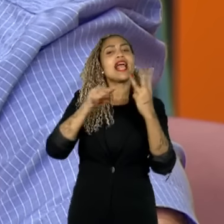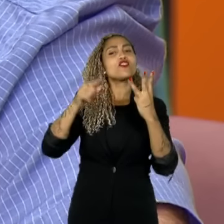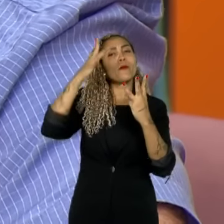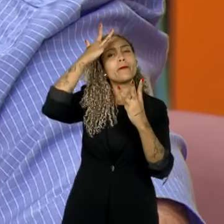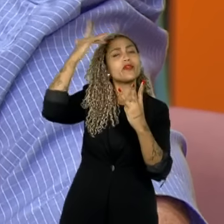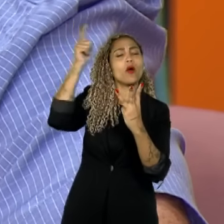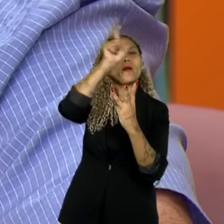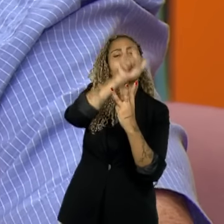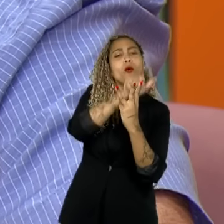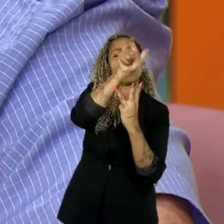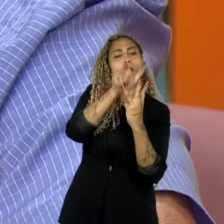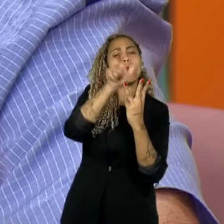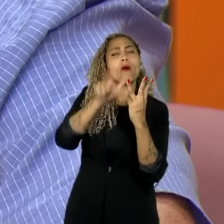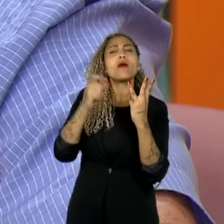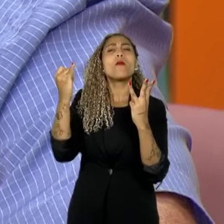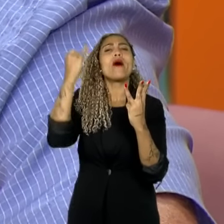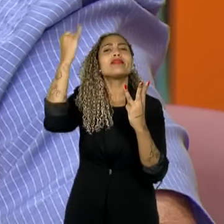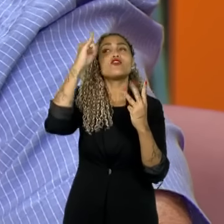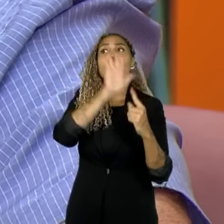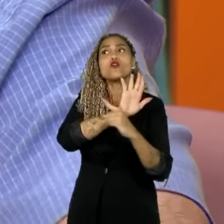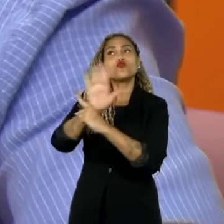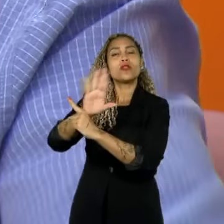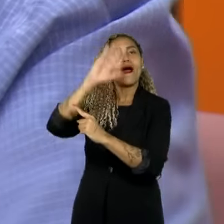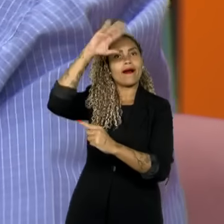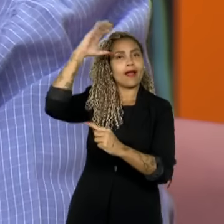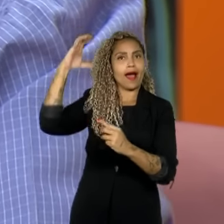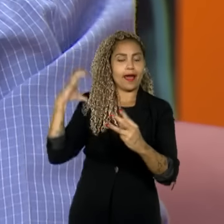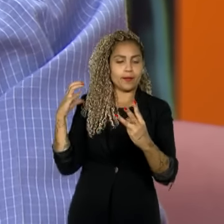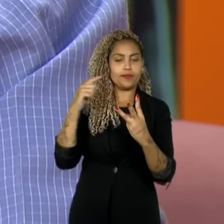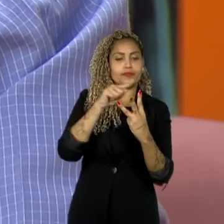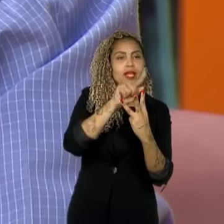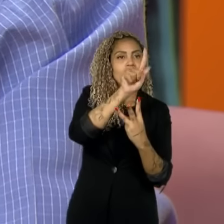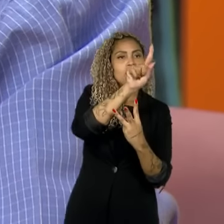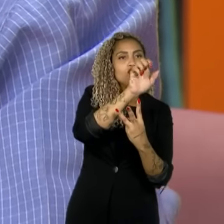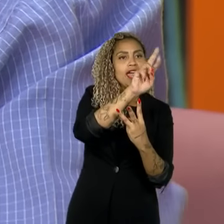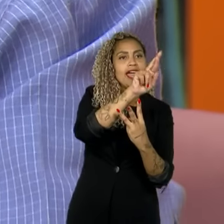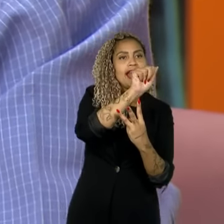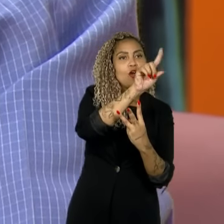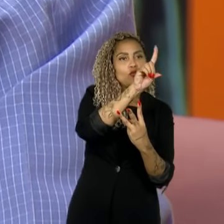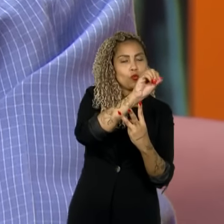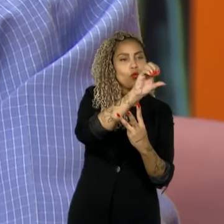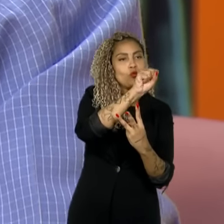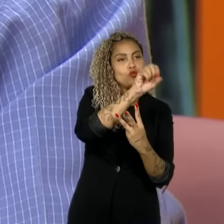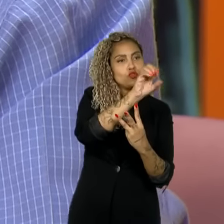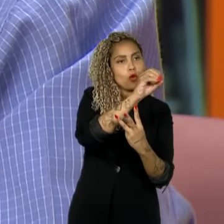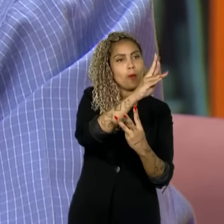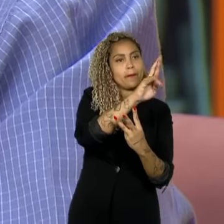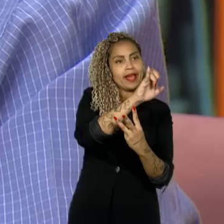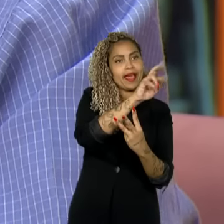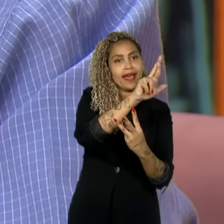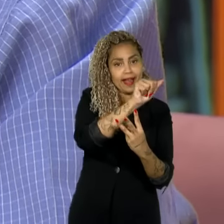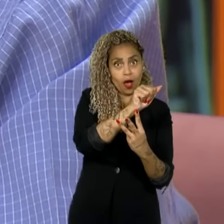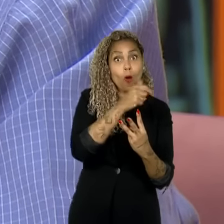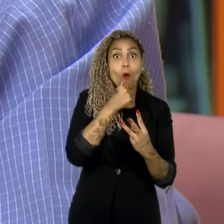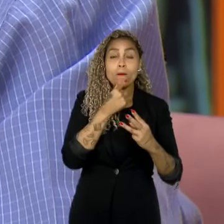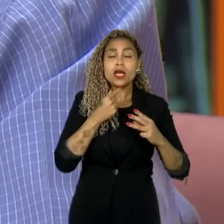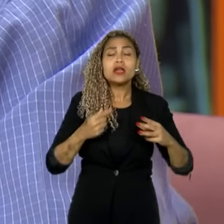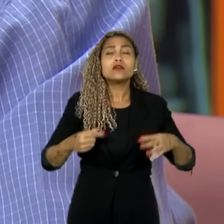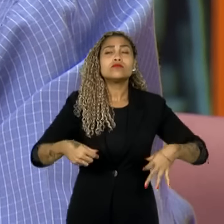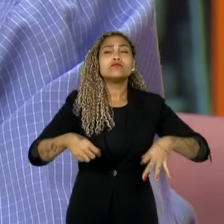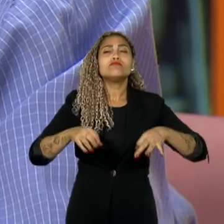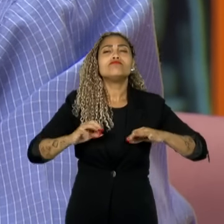na carreira da Clara. Um é um cara chamado Geraldo Sobreira, que era um costureiro que vinha de Pernambuco,